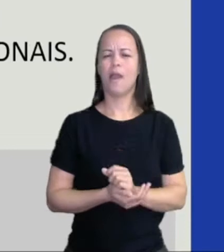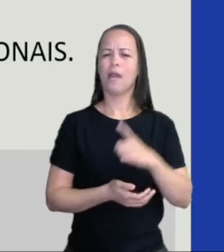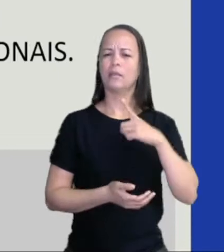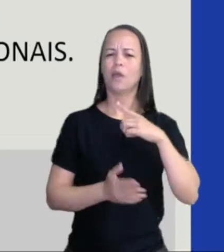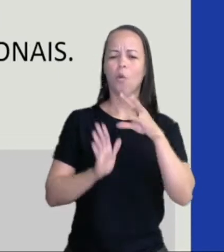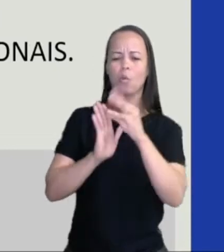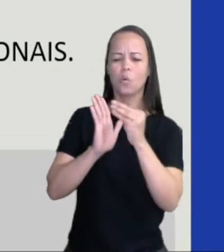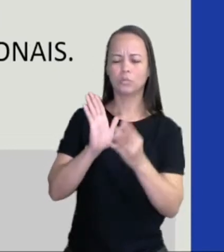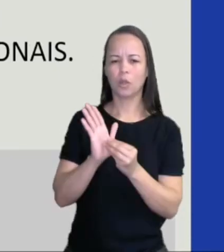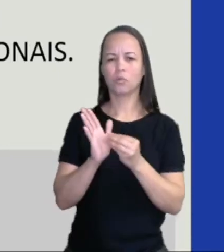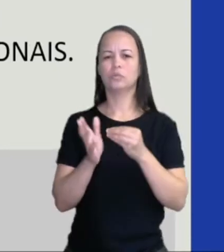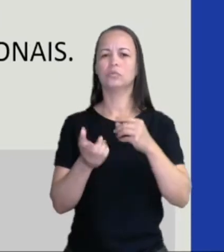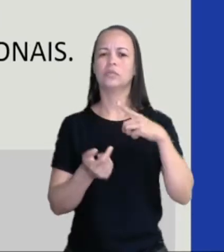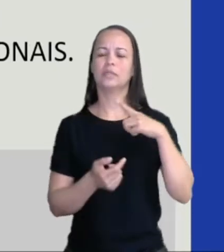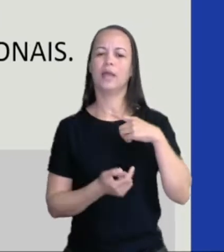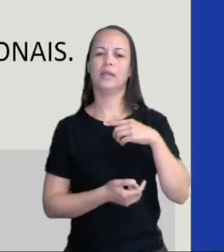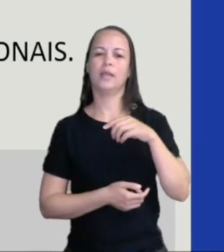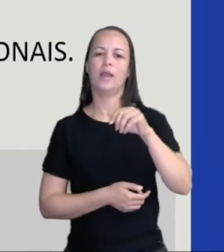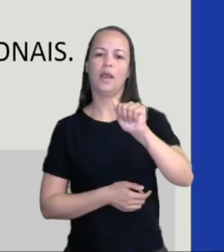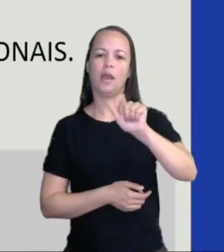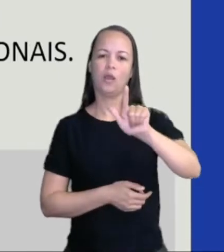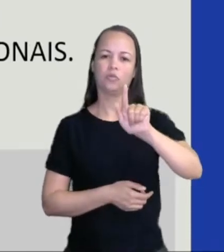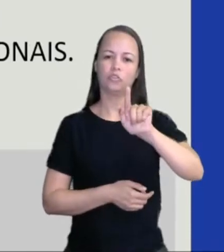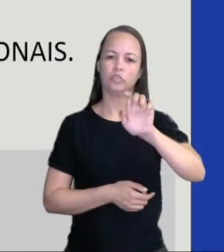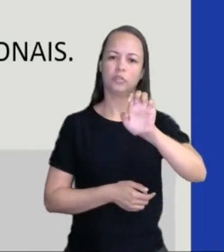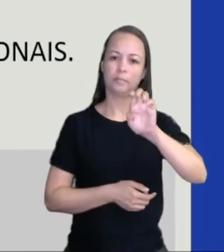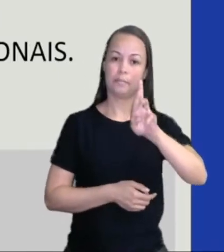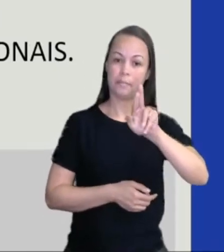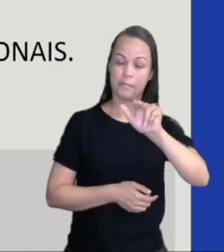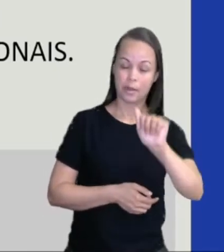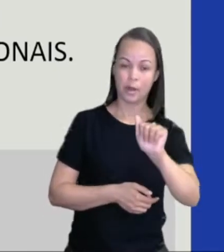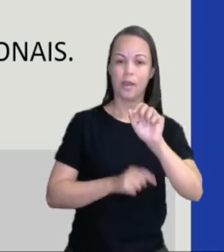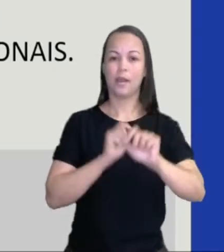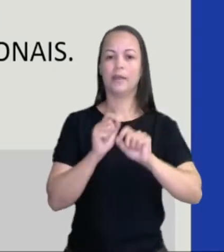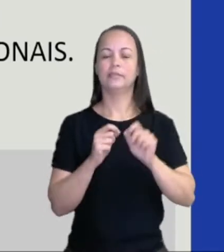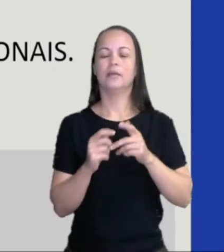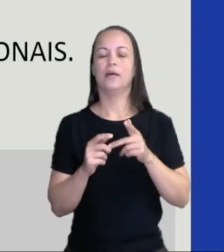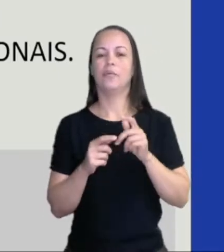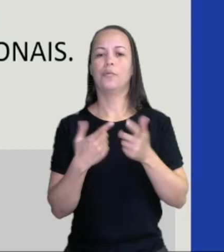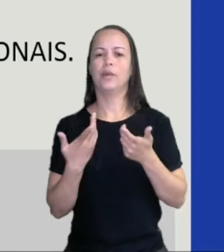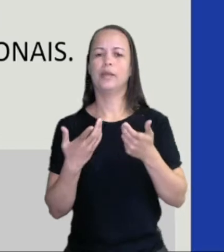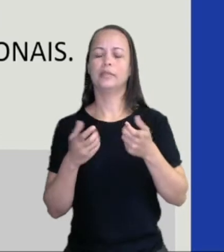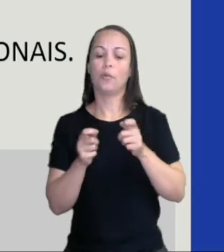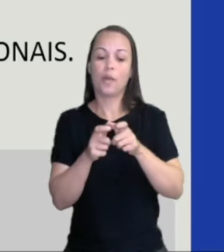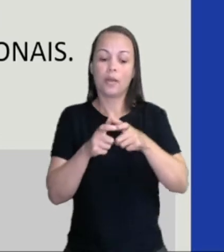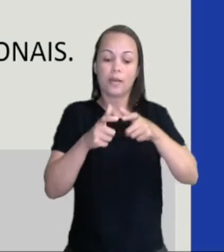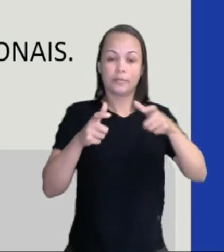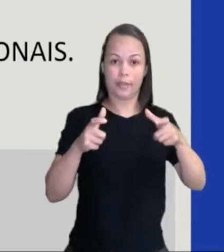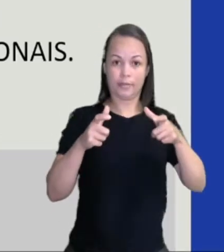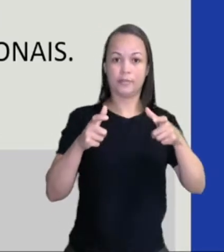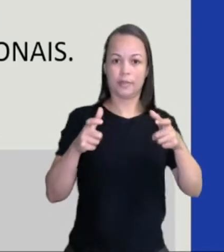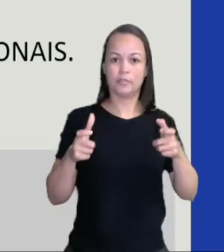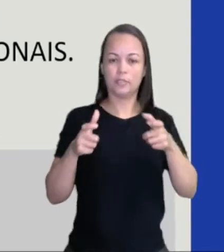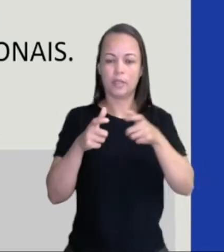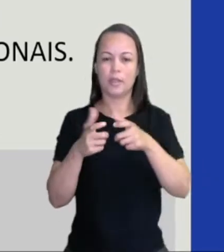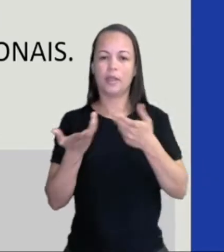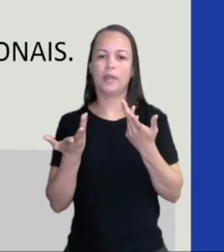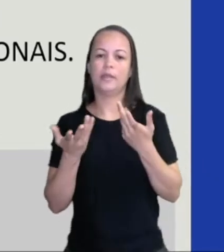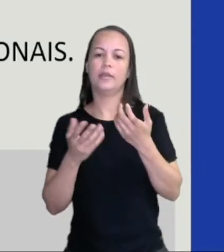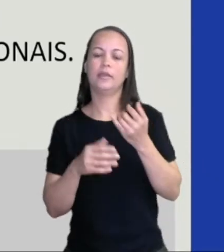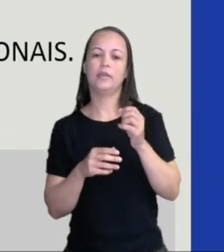em álgebra, né? A gente vai falar sobre grandezas, grandezas diretamente e grandezas inversamente